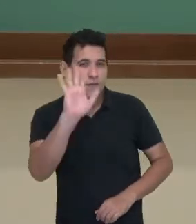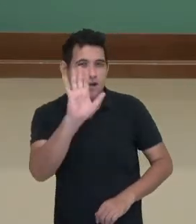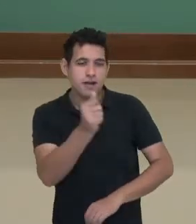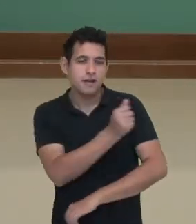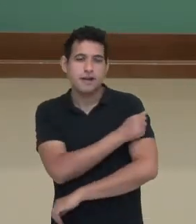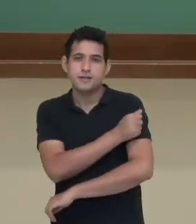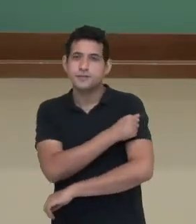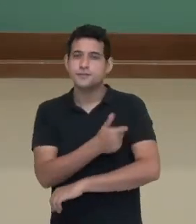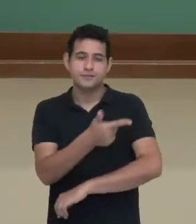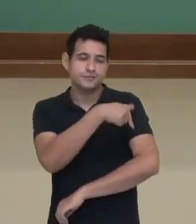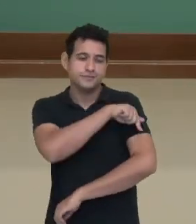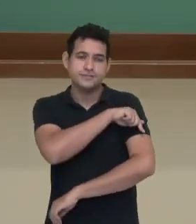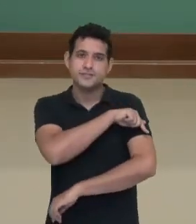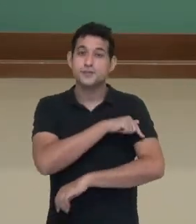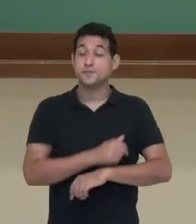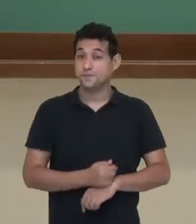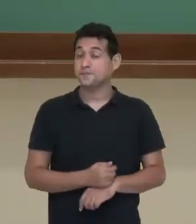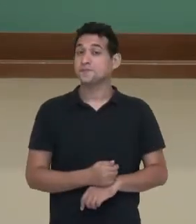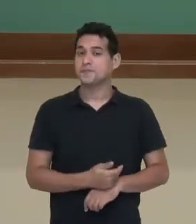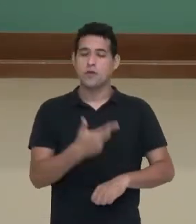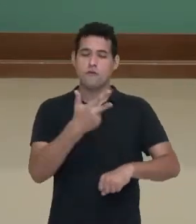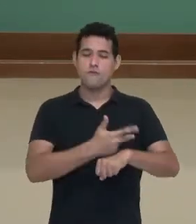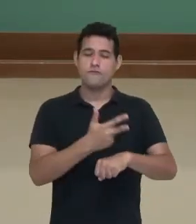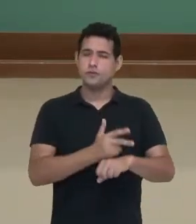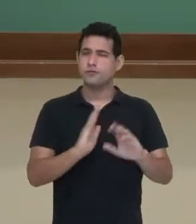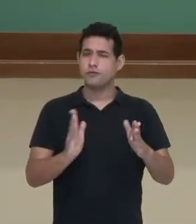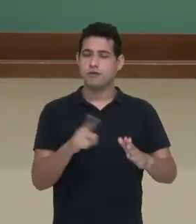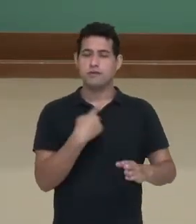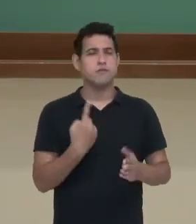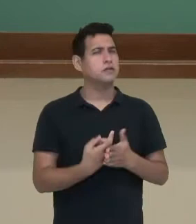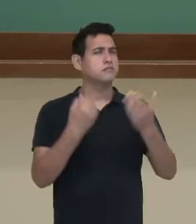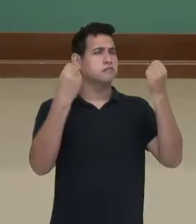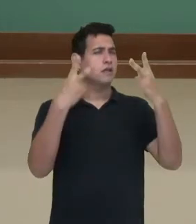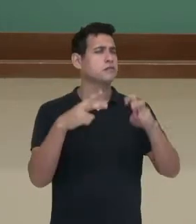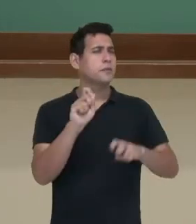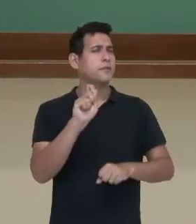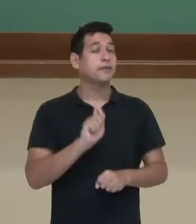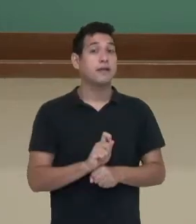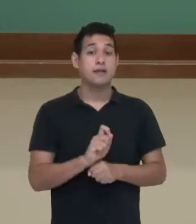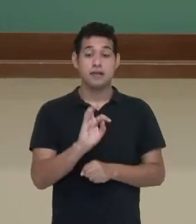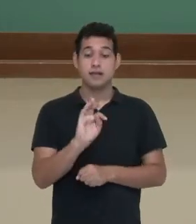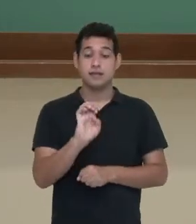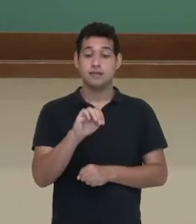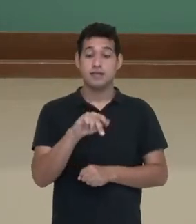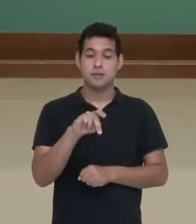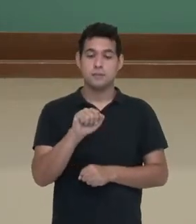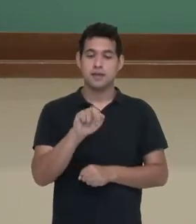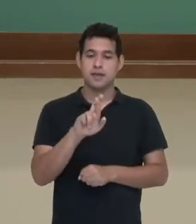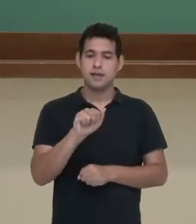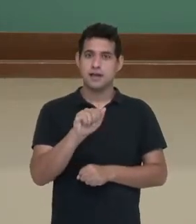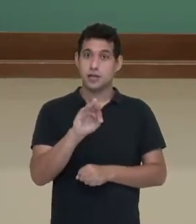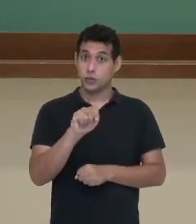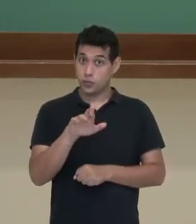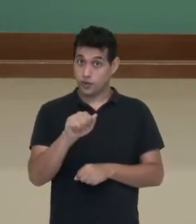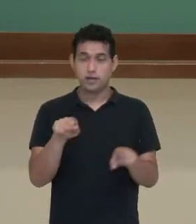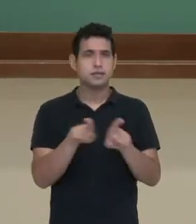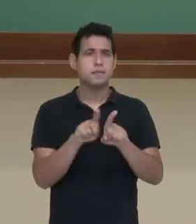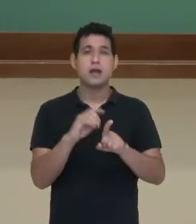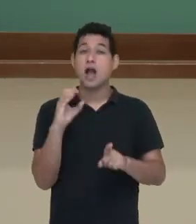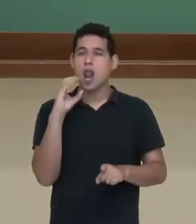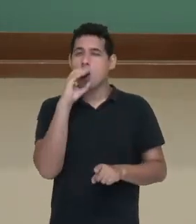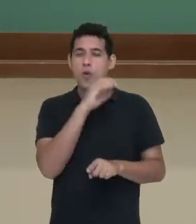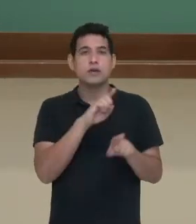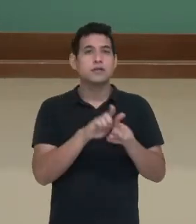Olá, estudantes do 7º ano! Neste vídeo, nós vamos falar sobre temperatura, calor e